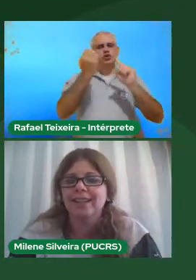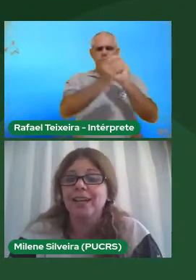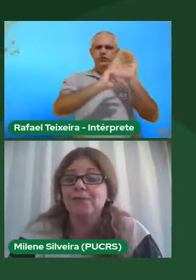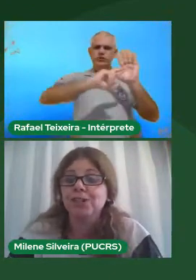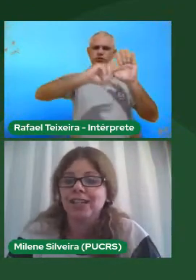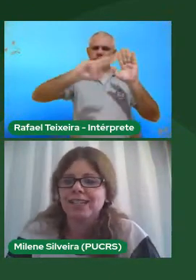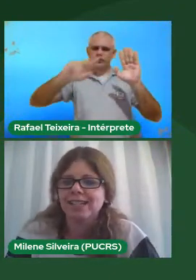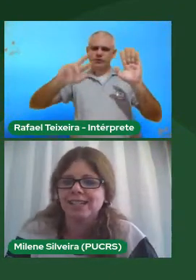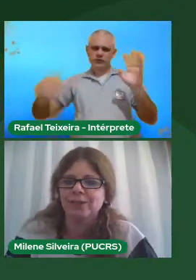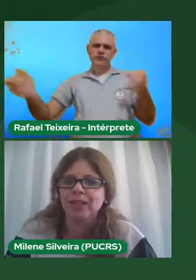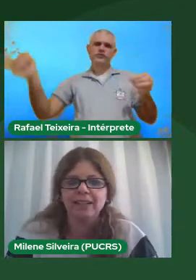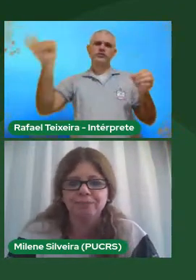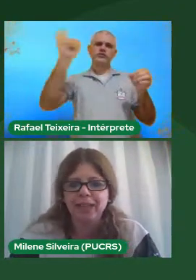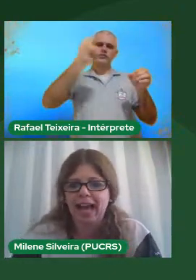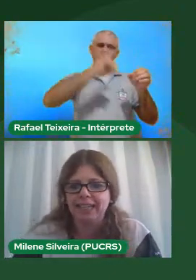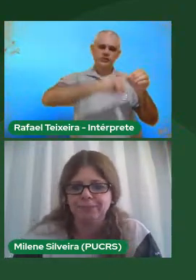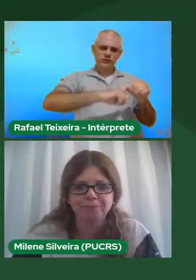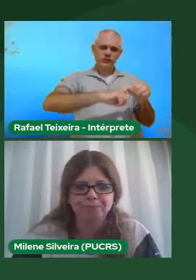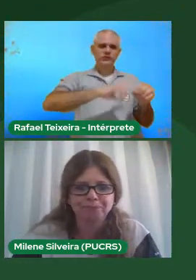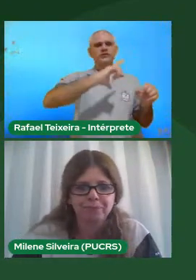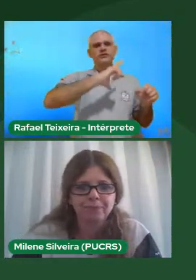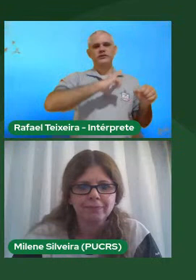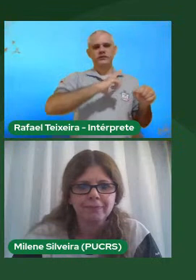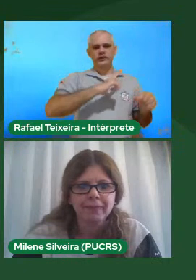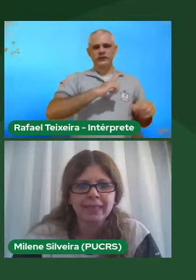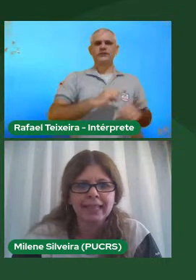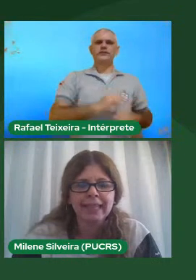nossa evangelização da área.